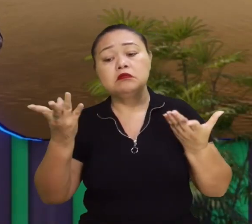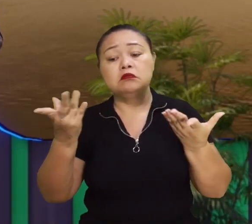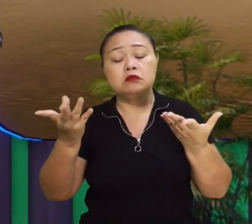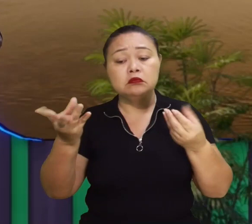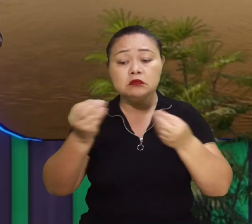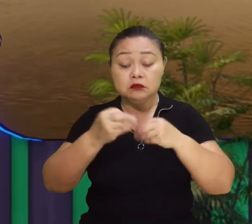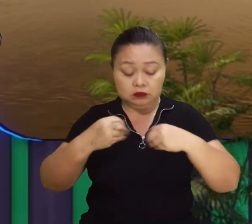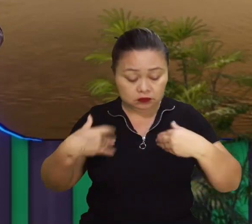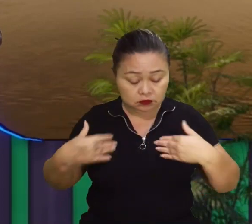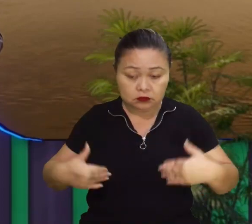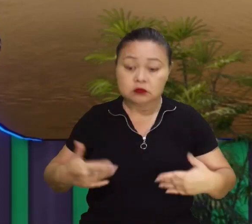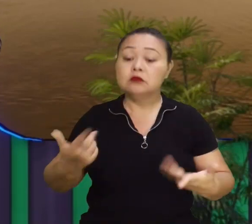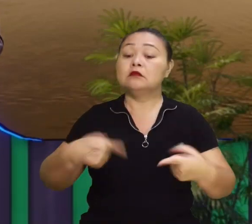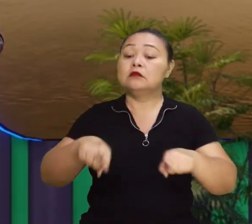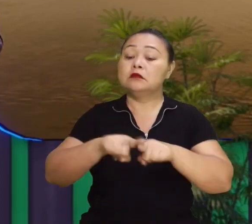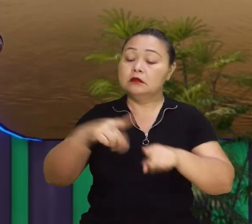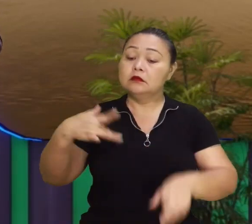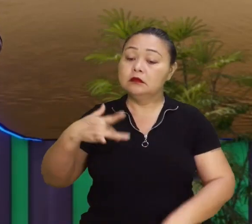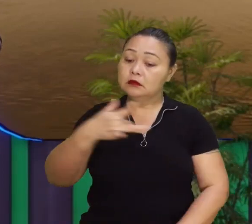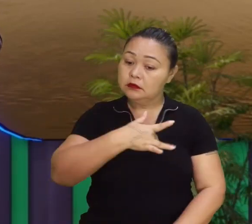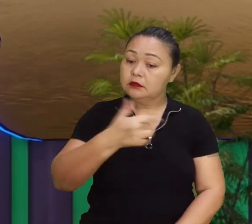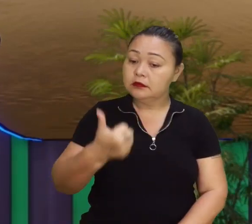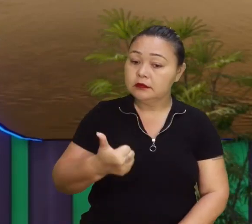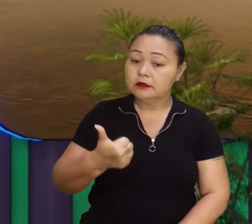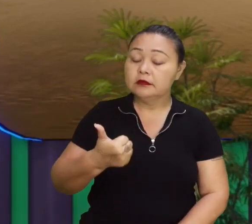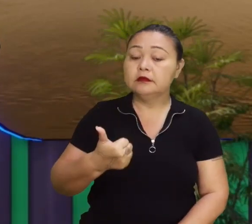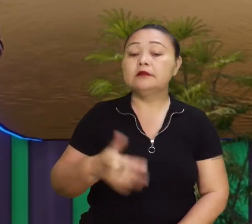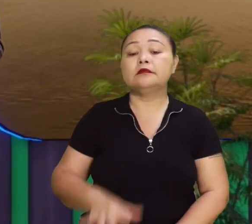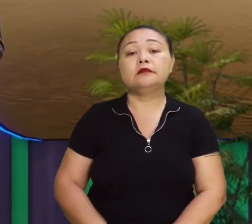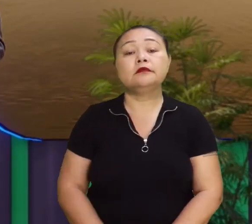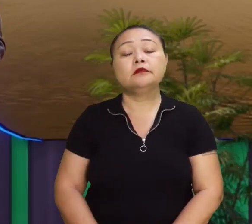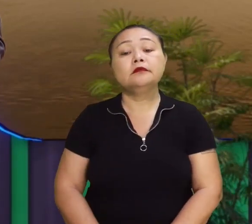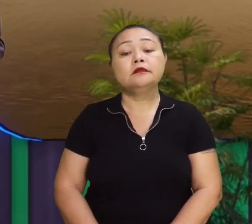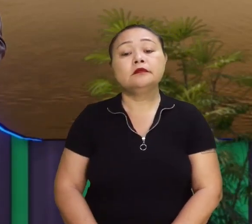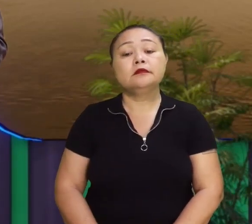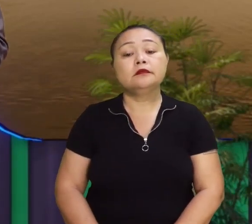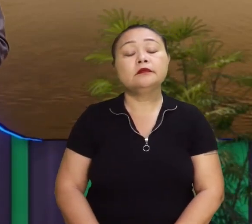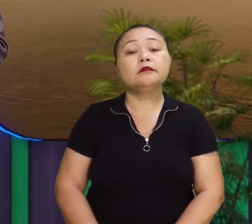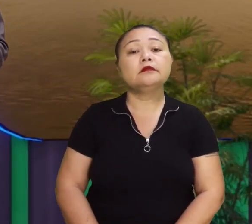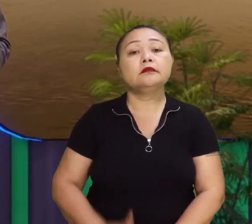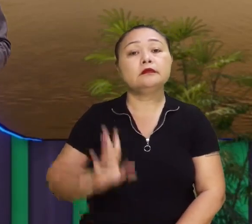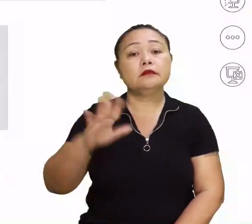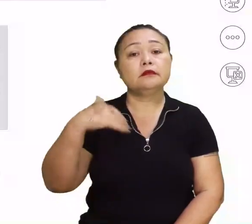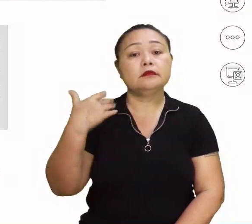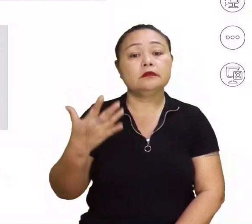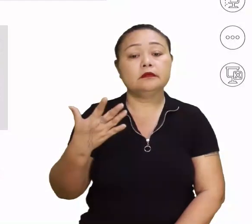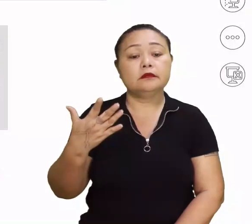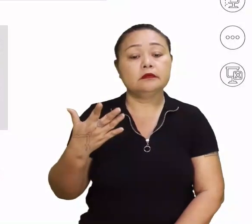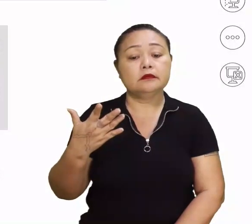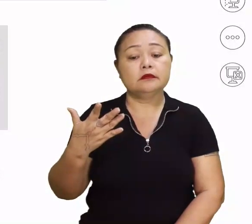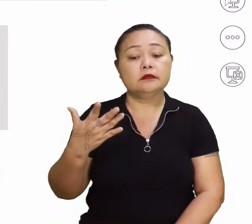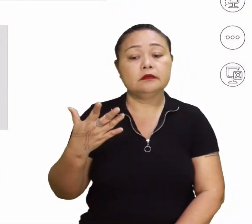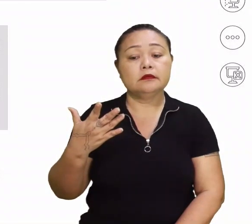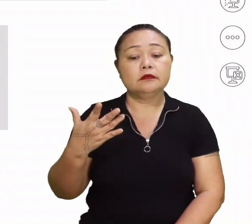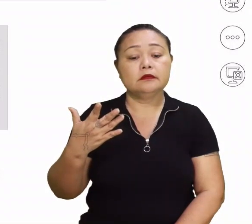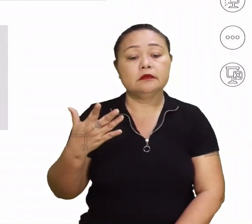o seu corpo e a sua saúde. Beleza? Isso é um lugar insalubre. Vamos lá.